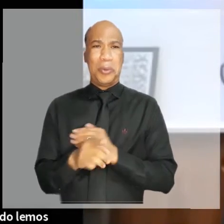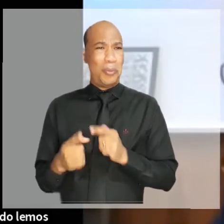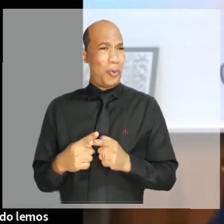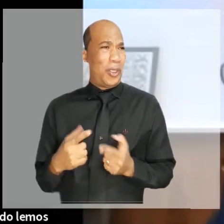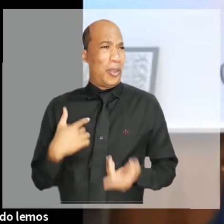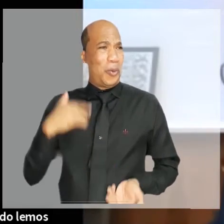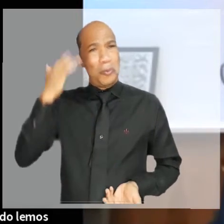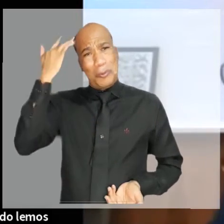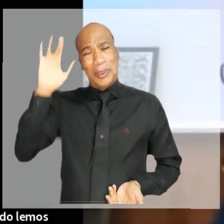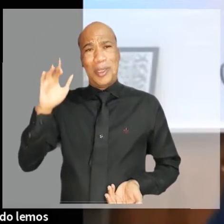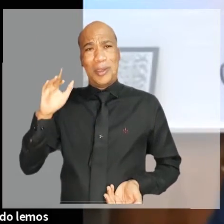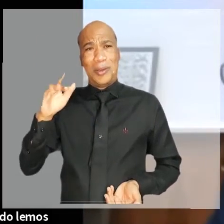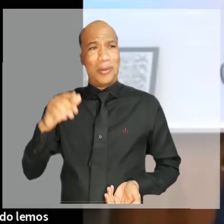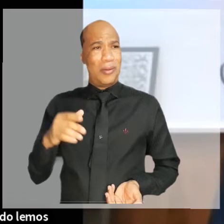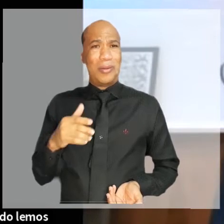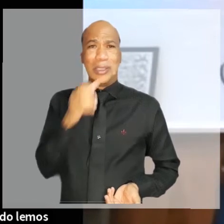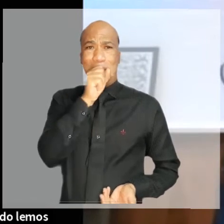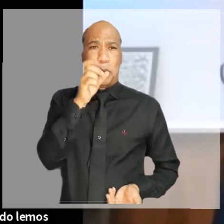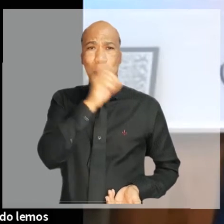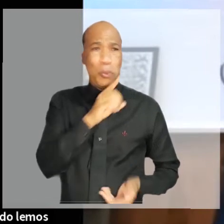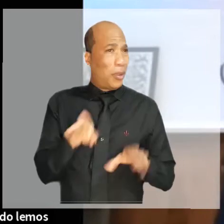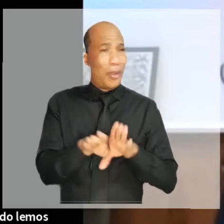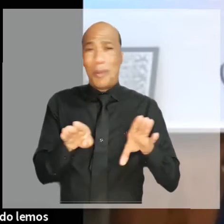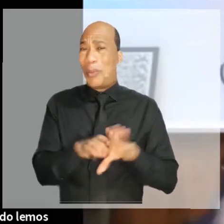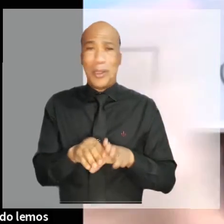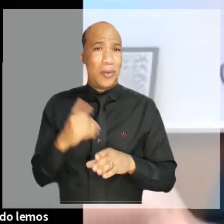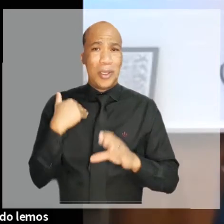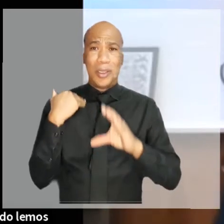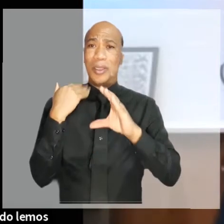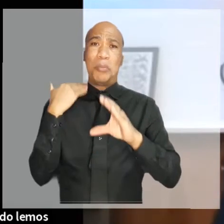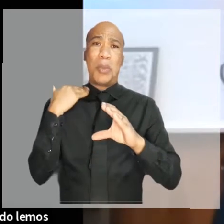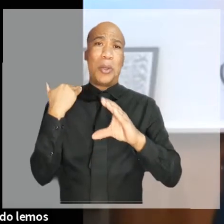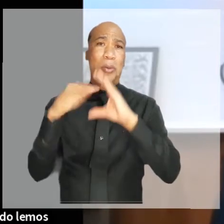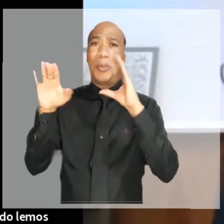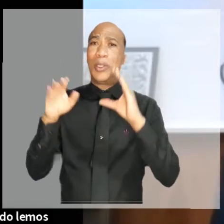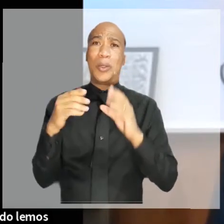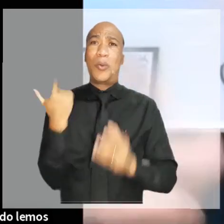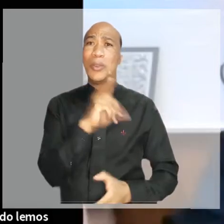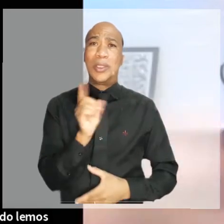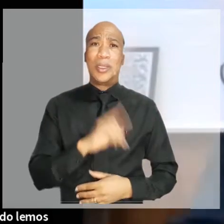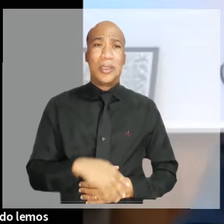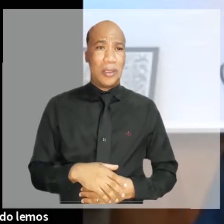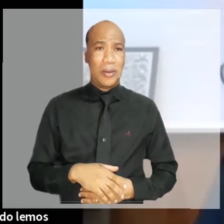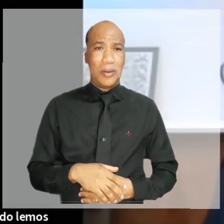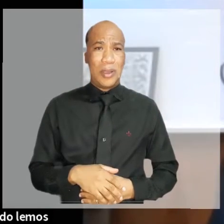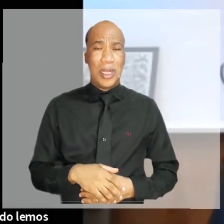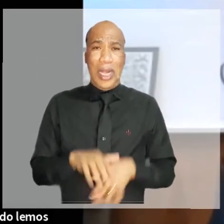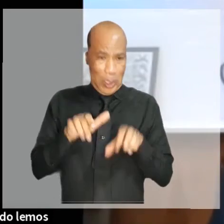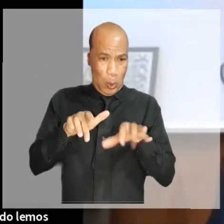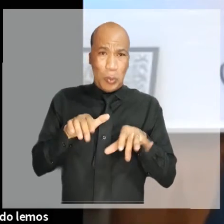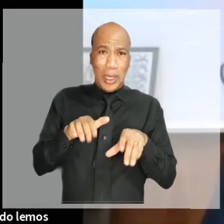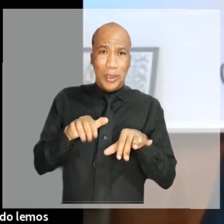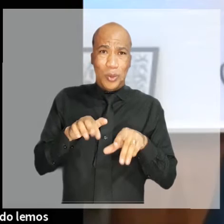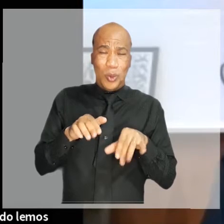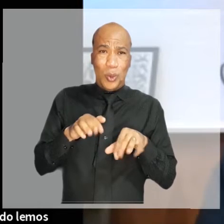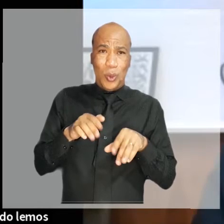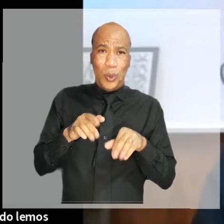O robô está de férias no fim de semana? Não faz sentido nenhum. O Pix ele funciona a qualquer momento do dia, da noite,